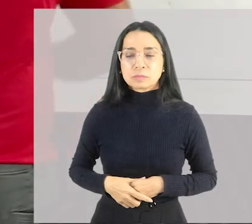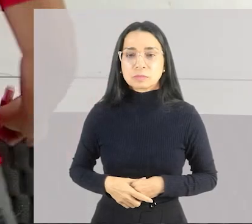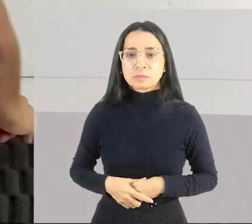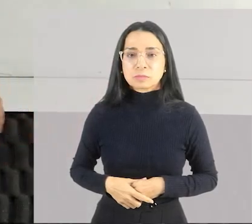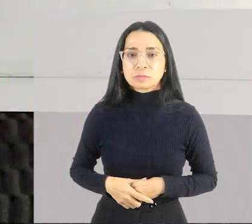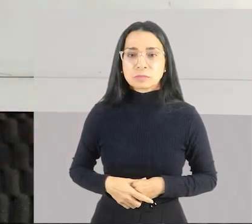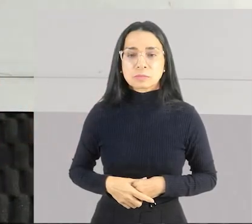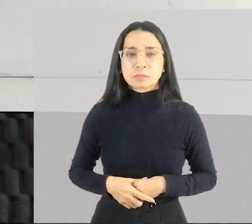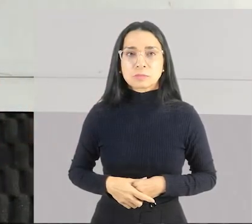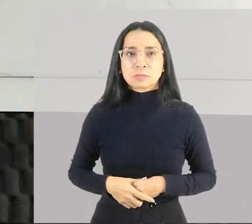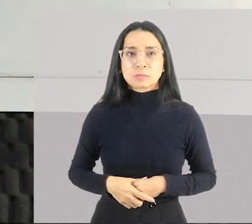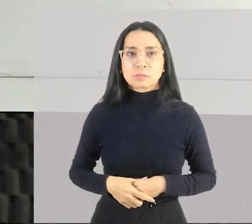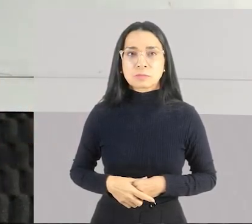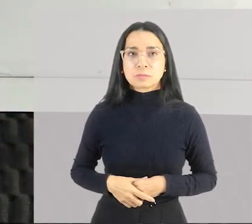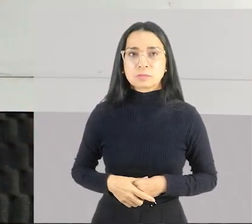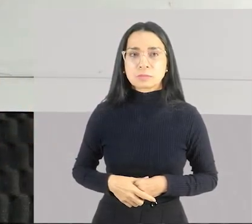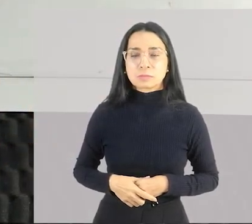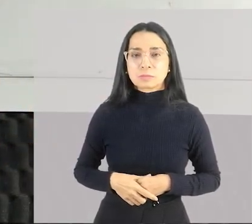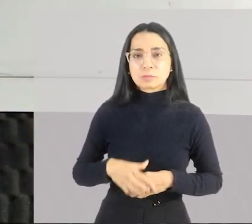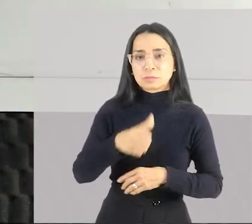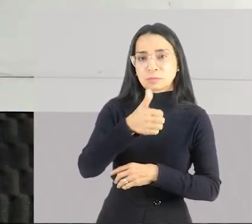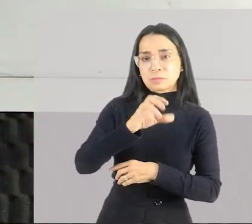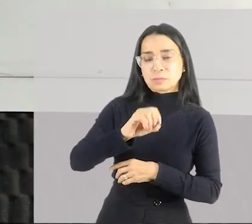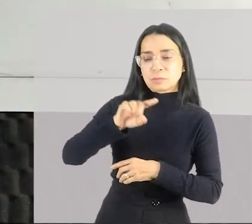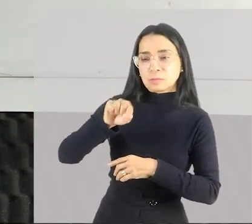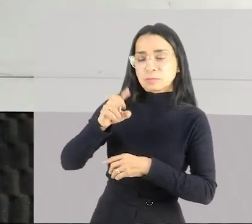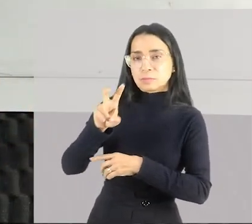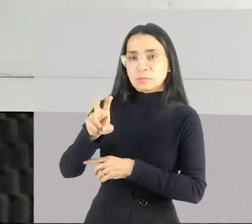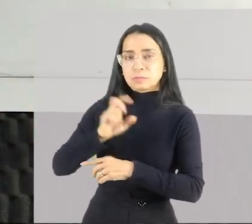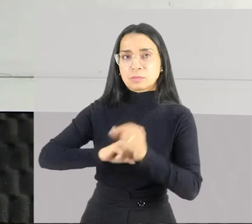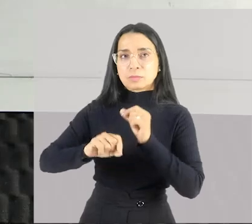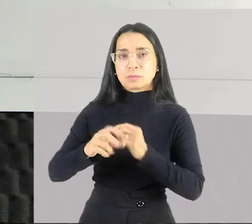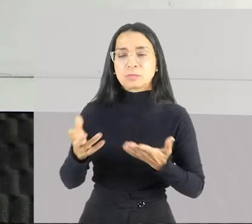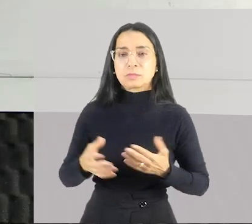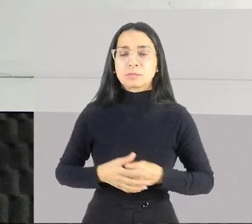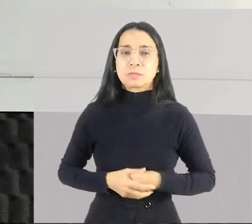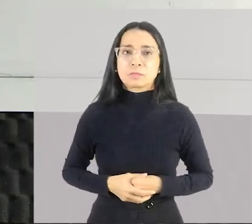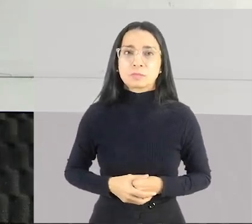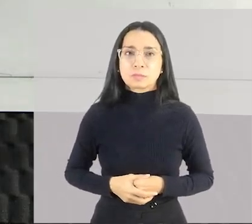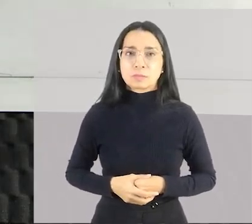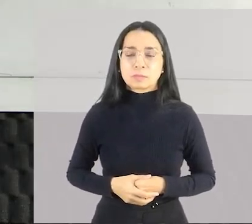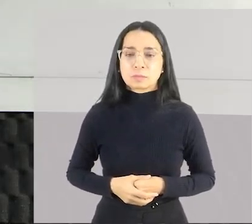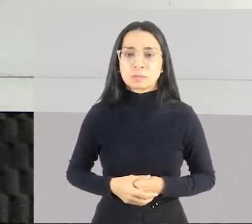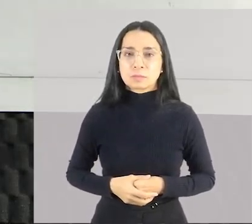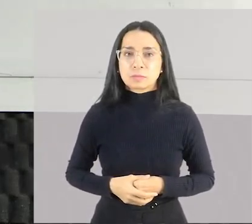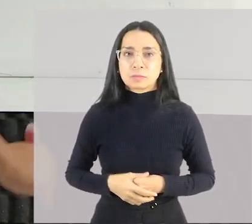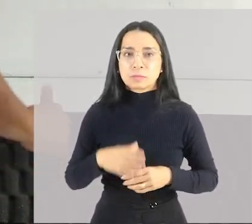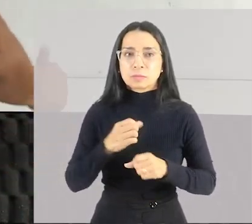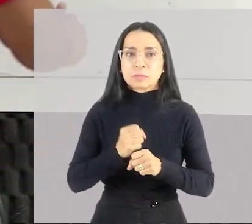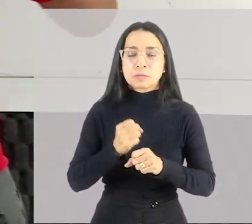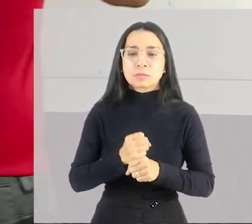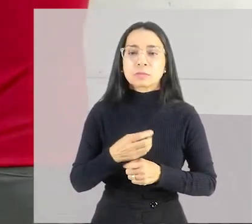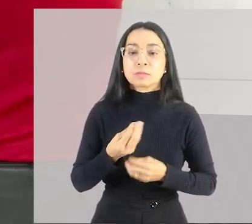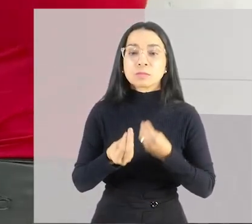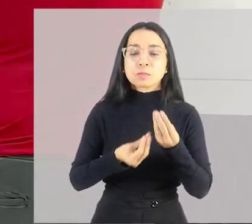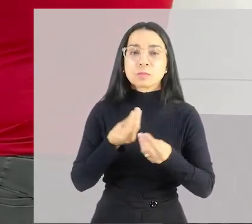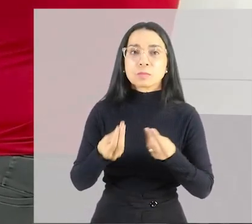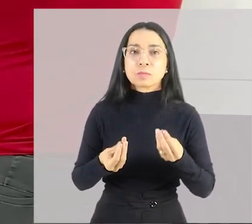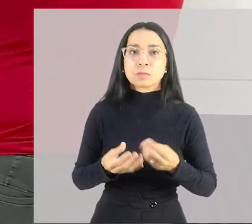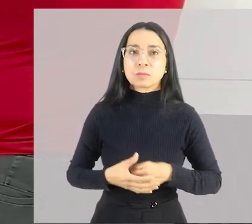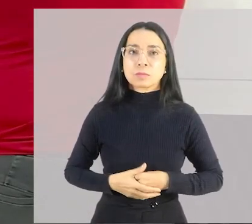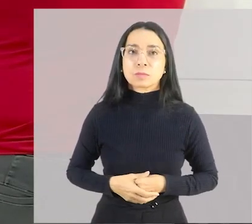cinco 10 para C vagos são 10 computadores e cinco ele comprou isso aqui você calcula de que forma o